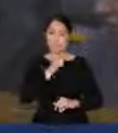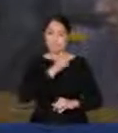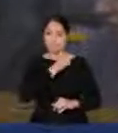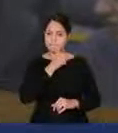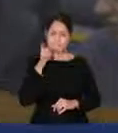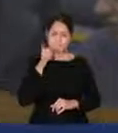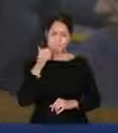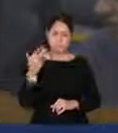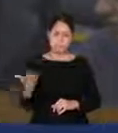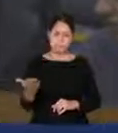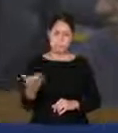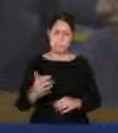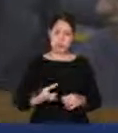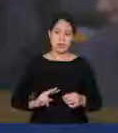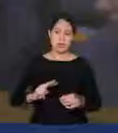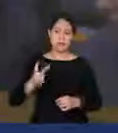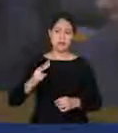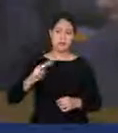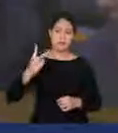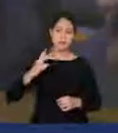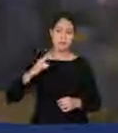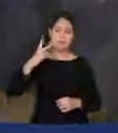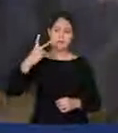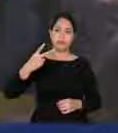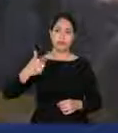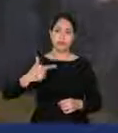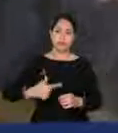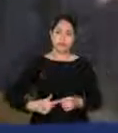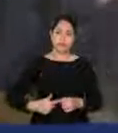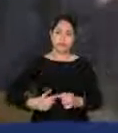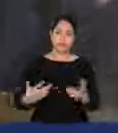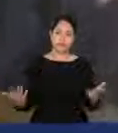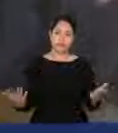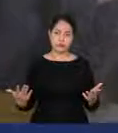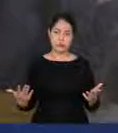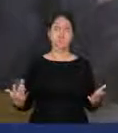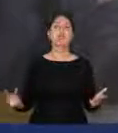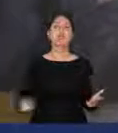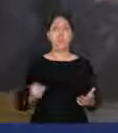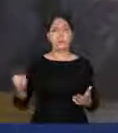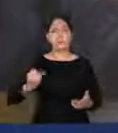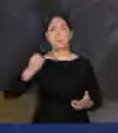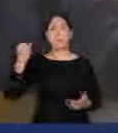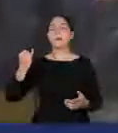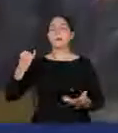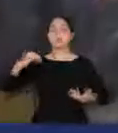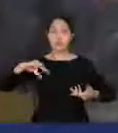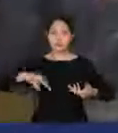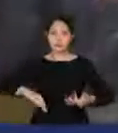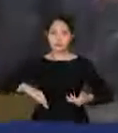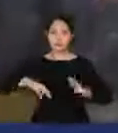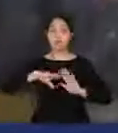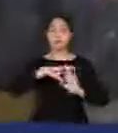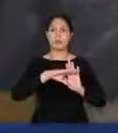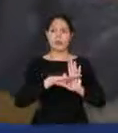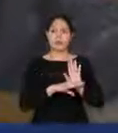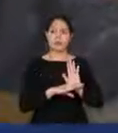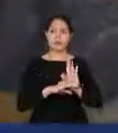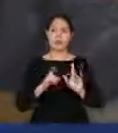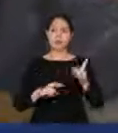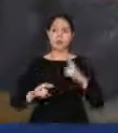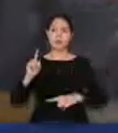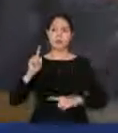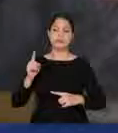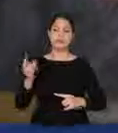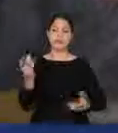de aumentos e aumentos que a gente vem tendo. Então é fundamental que o Congresso possa avançar nessa pauta de equilibrar o